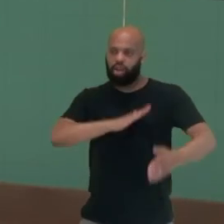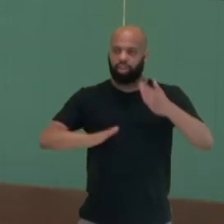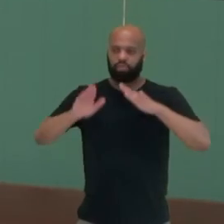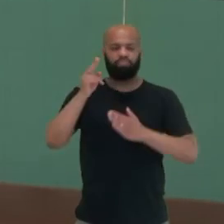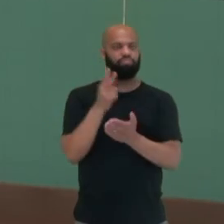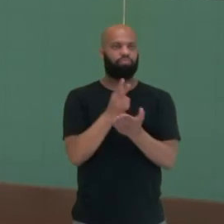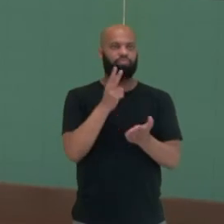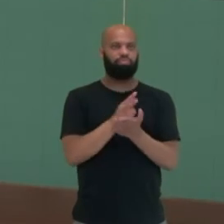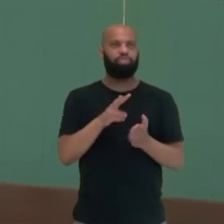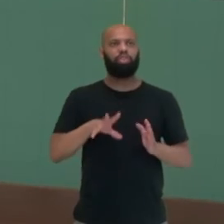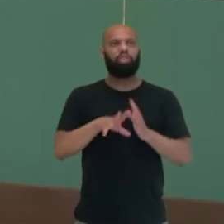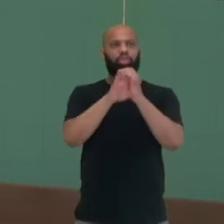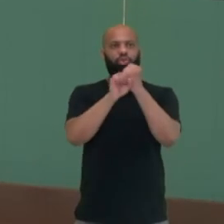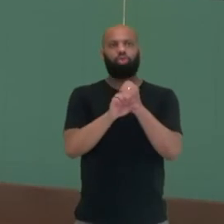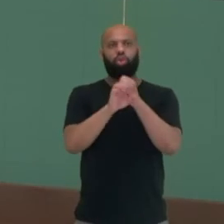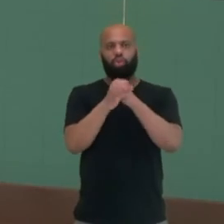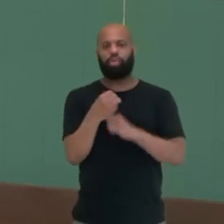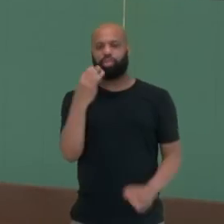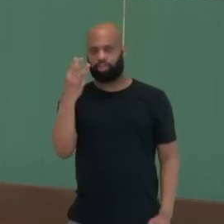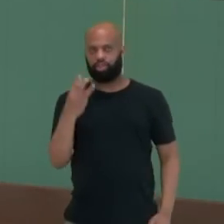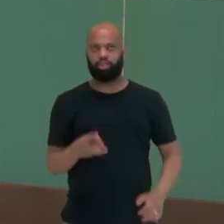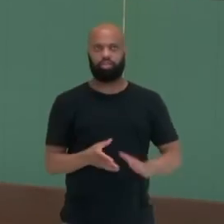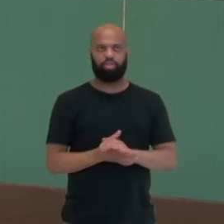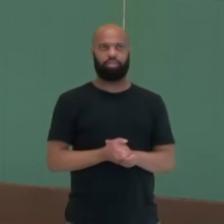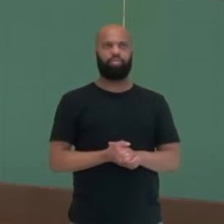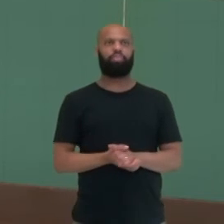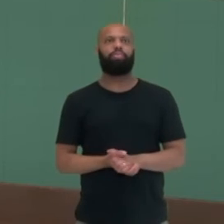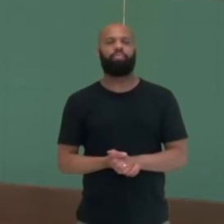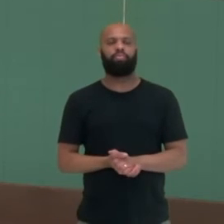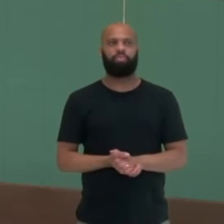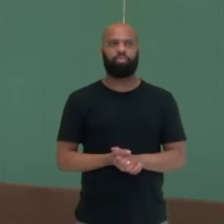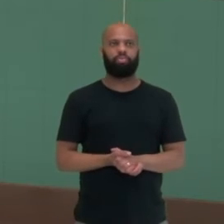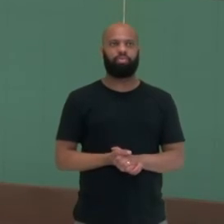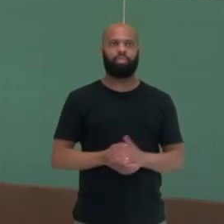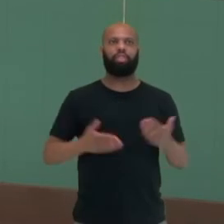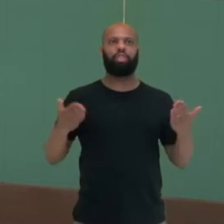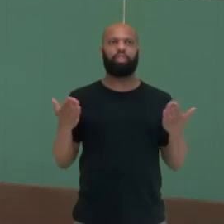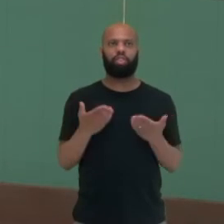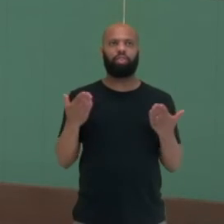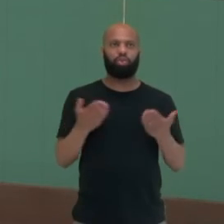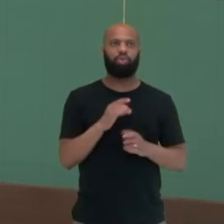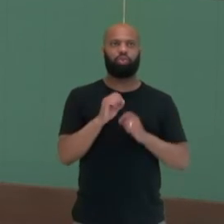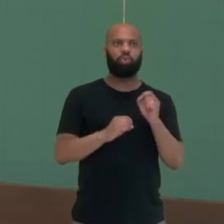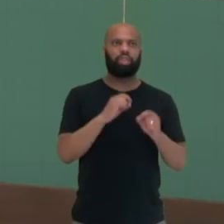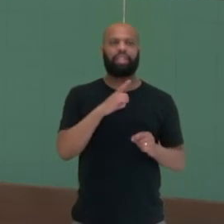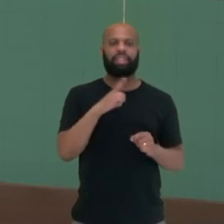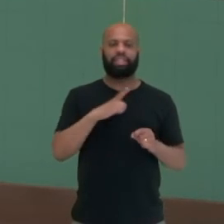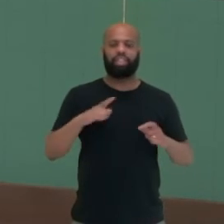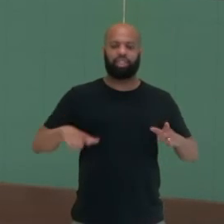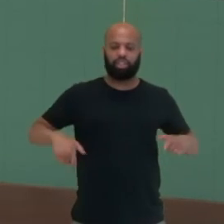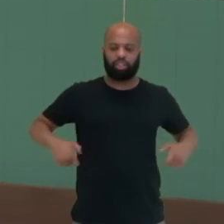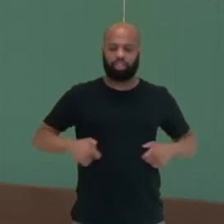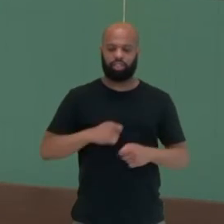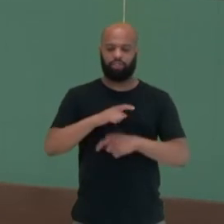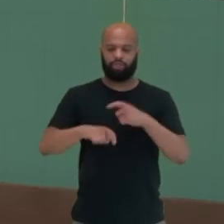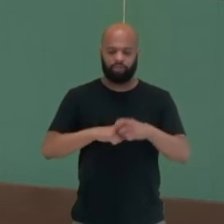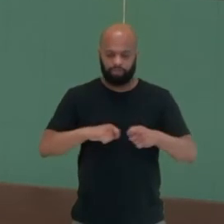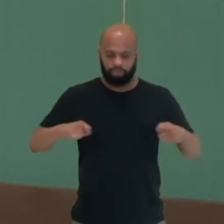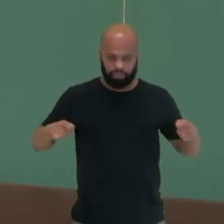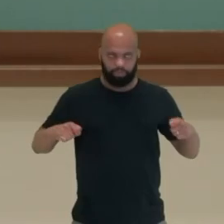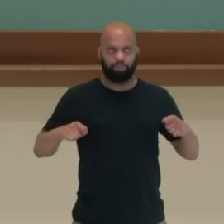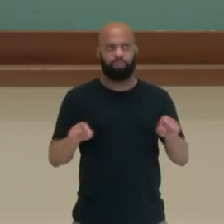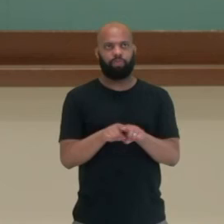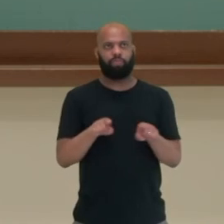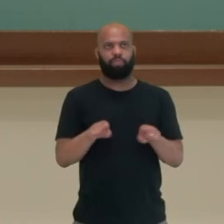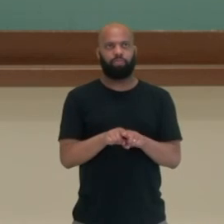tá? Ele só soma 3 pontos lá para a tua pontuação. Falando um pouquinho sobre a graduação do Shotokan, que é um dos